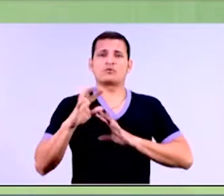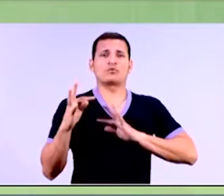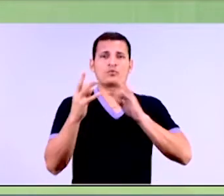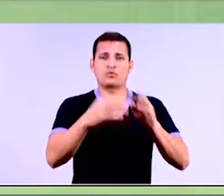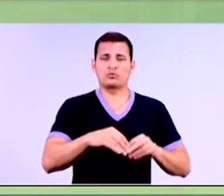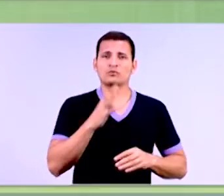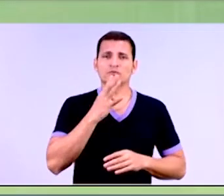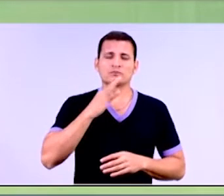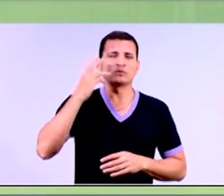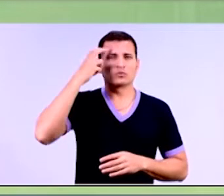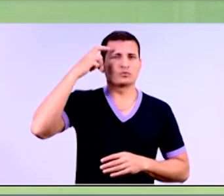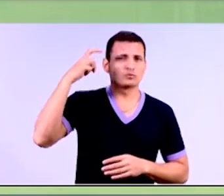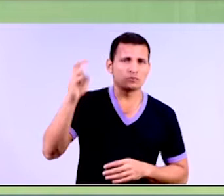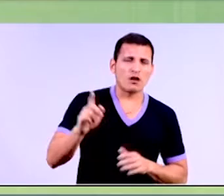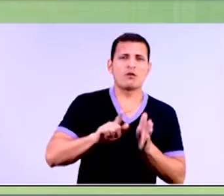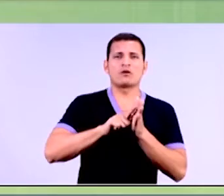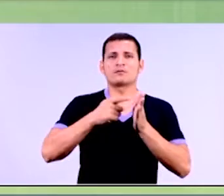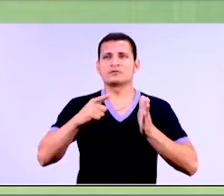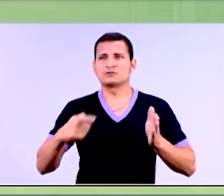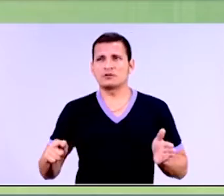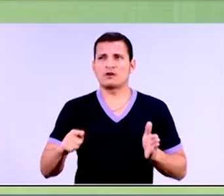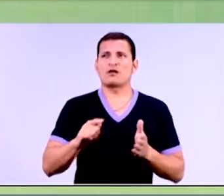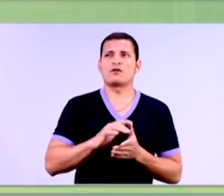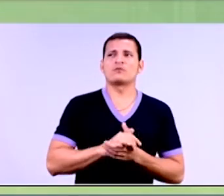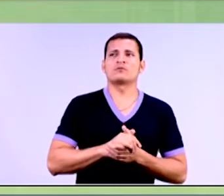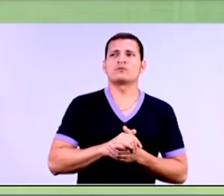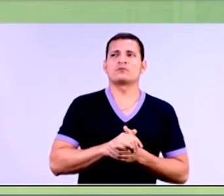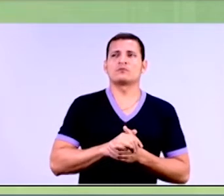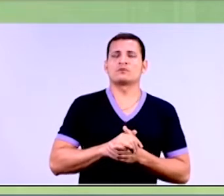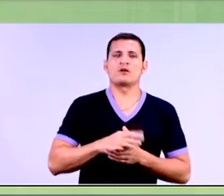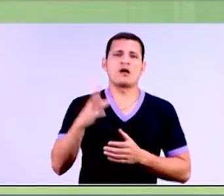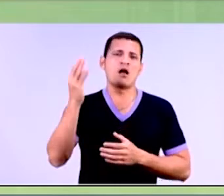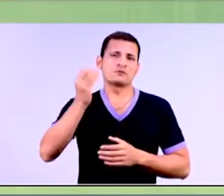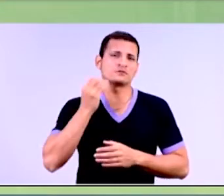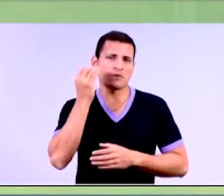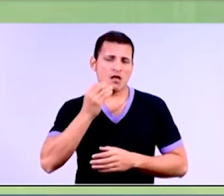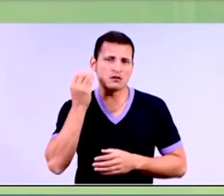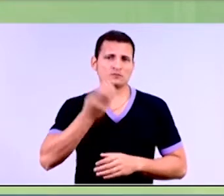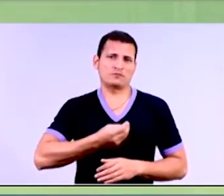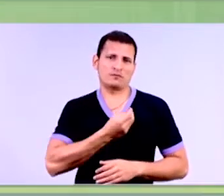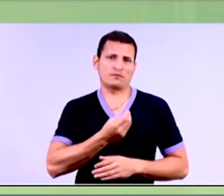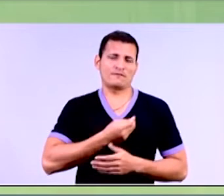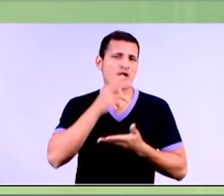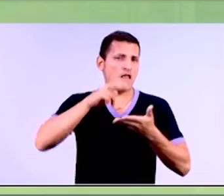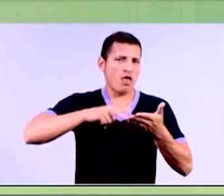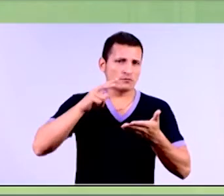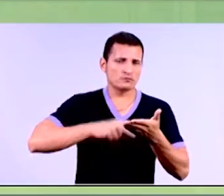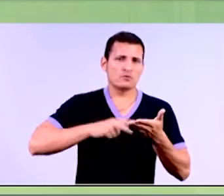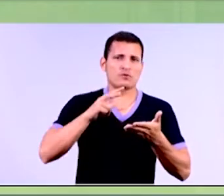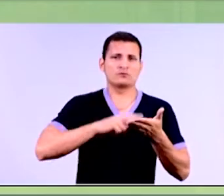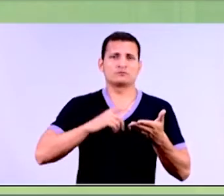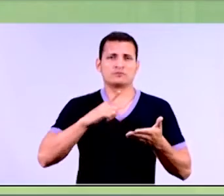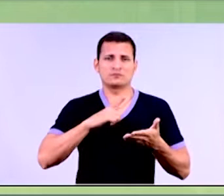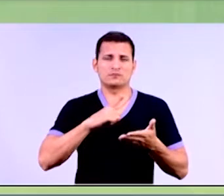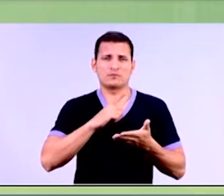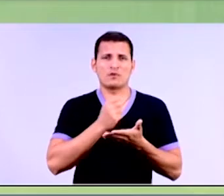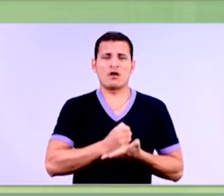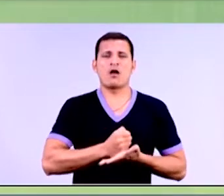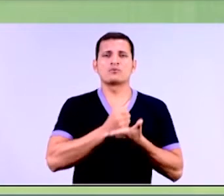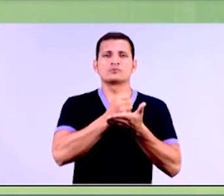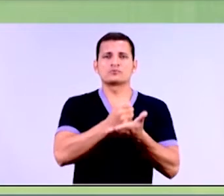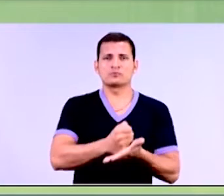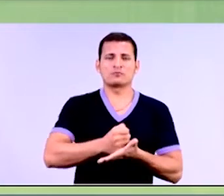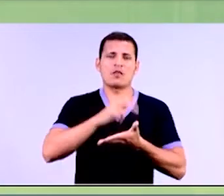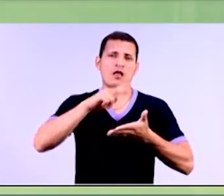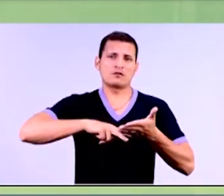cultural, gramatical, lexical, semântico e experiência de vida que o leitor dispõe para ajudá-lo